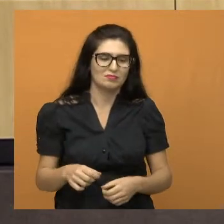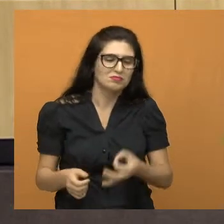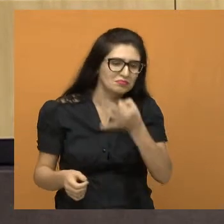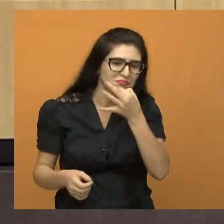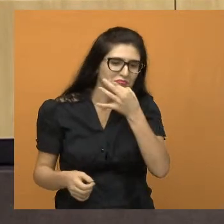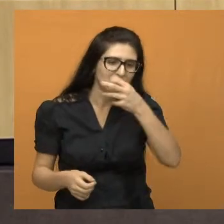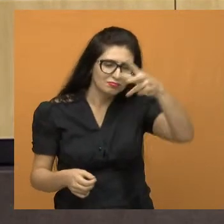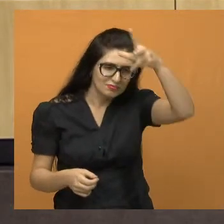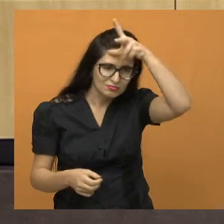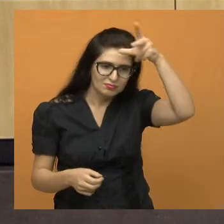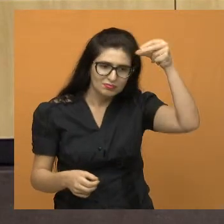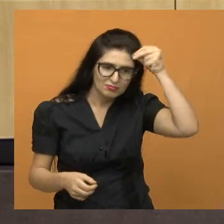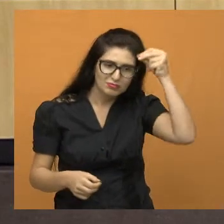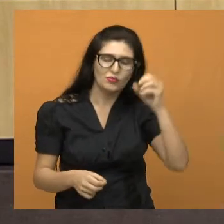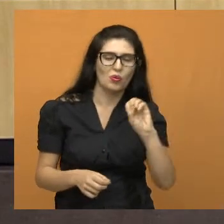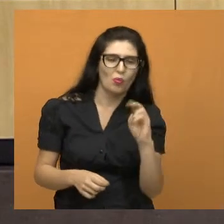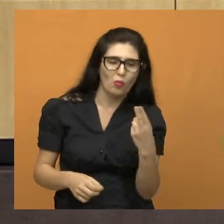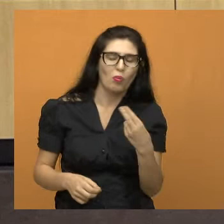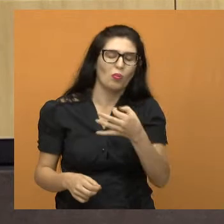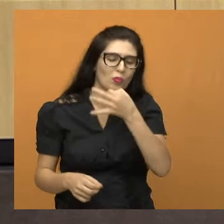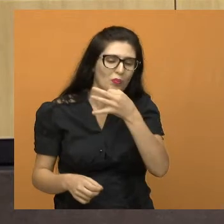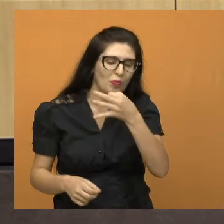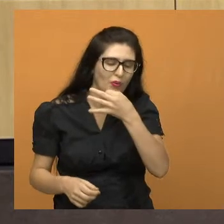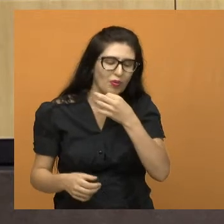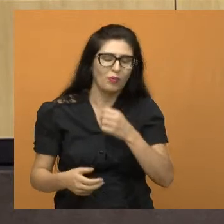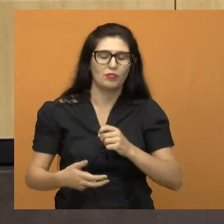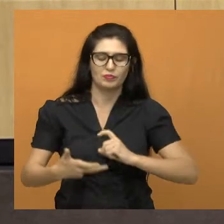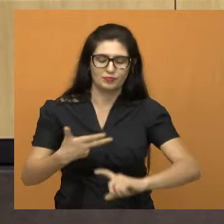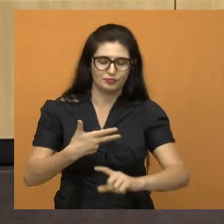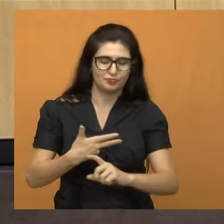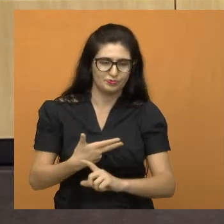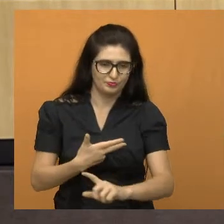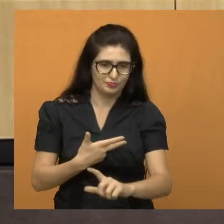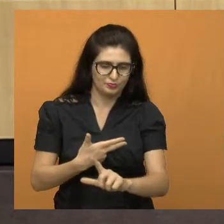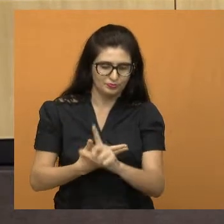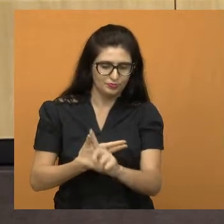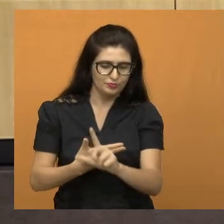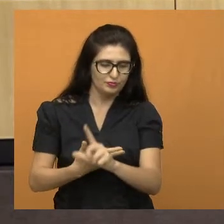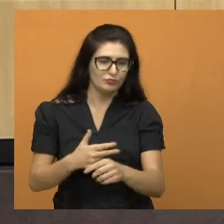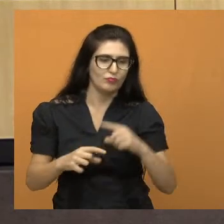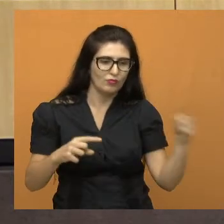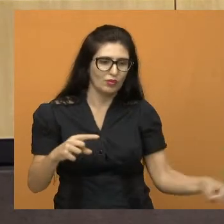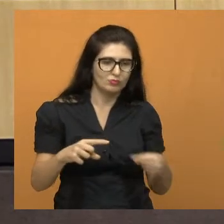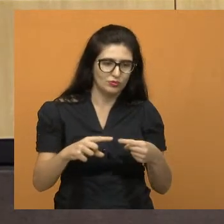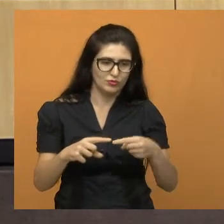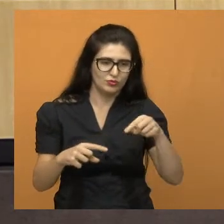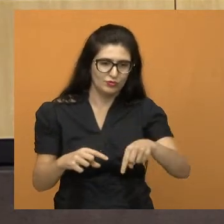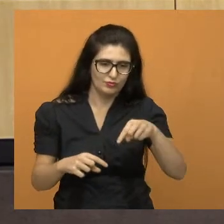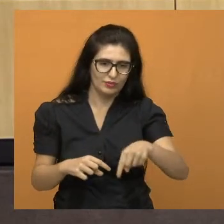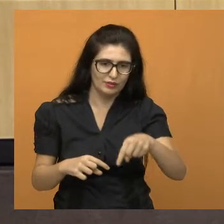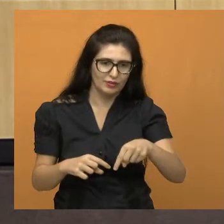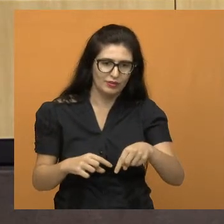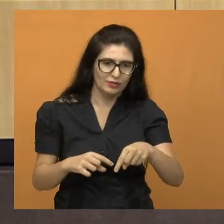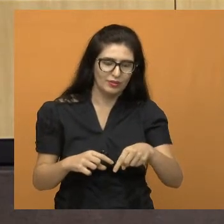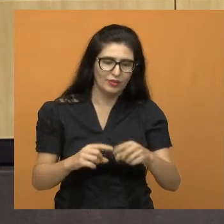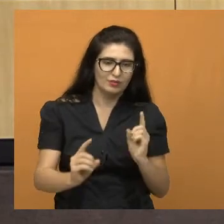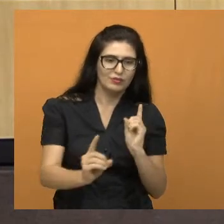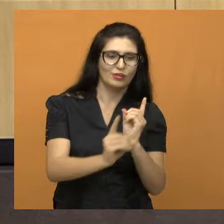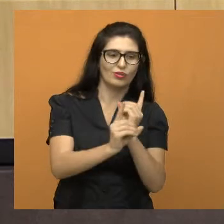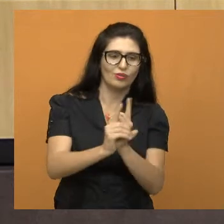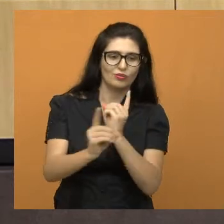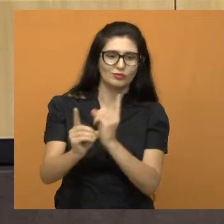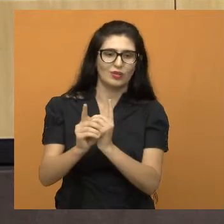porque eu tenho uma planilha aqui, eu vou anotar. E o objetivo desse encontro é encontro, mas não é para ficar